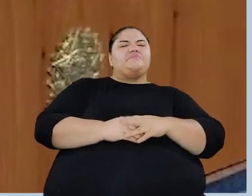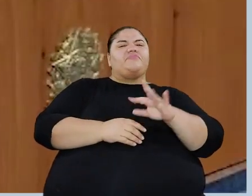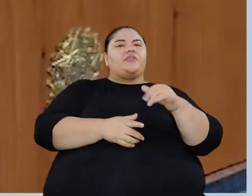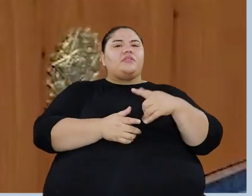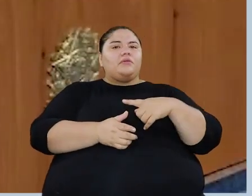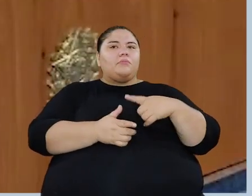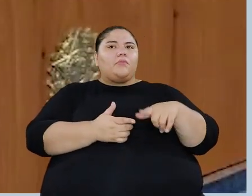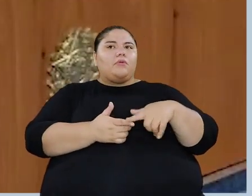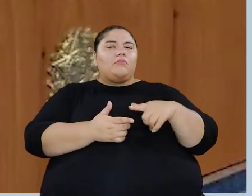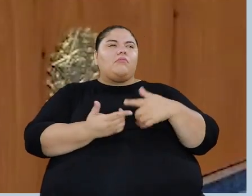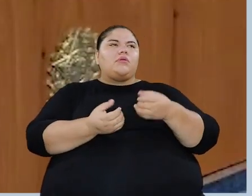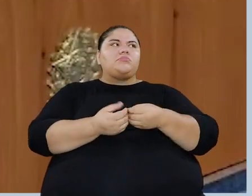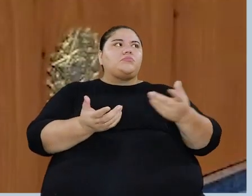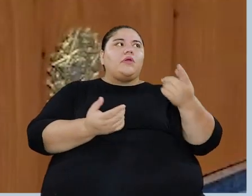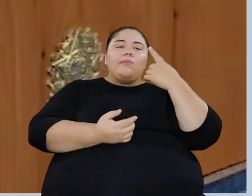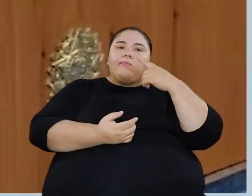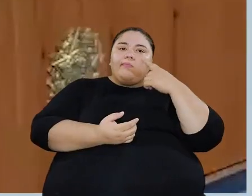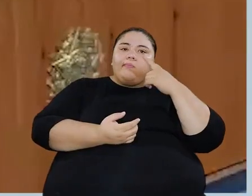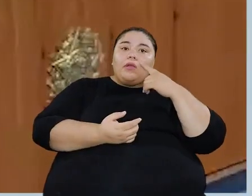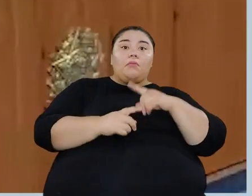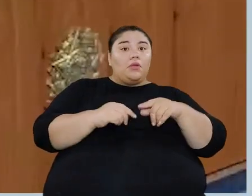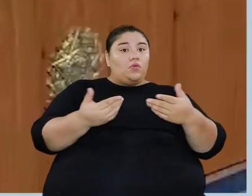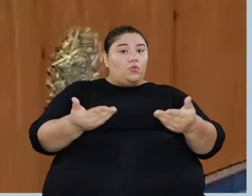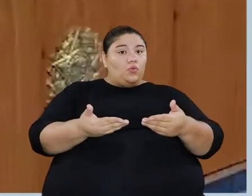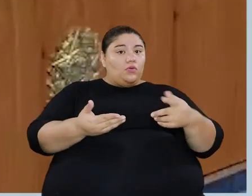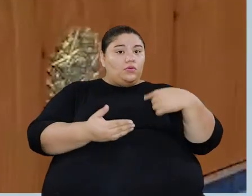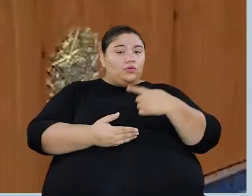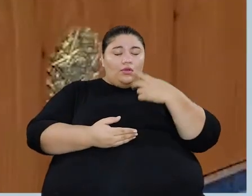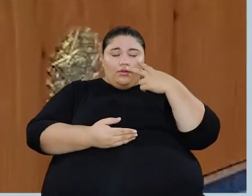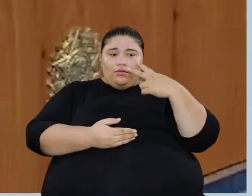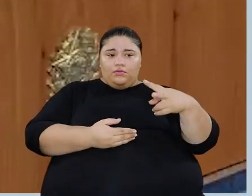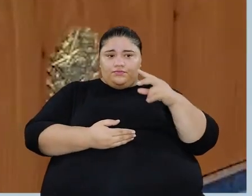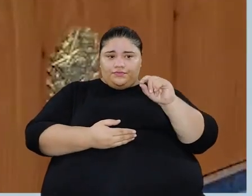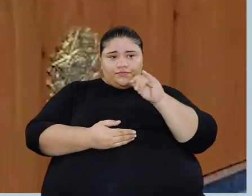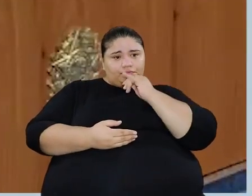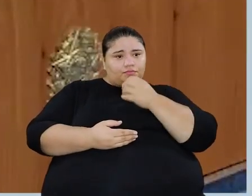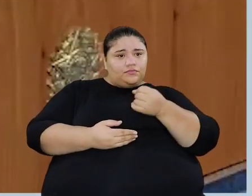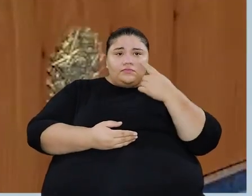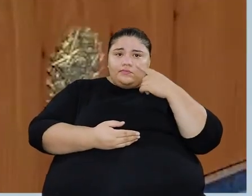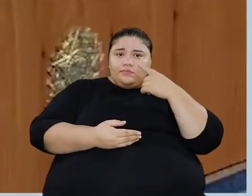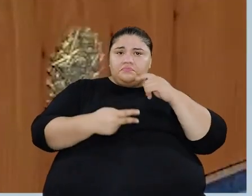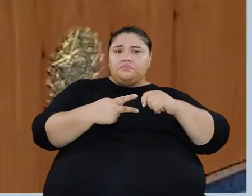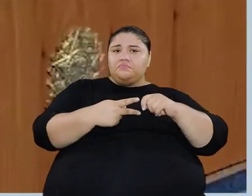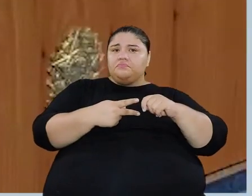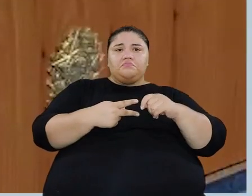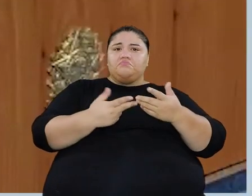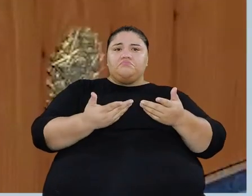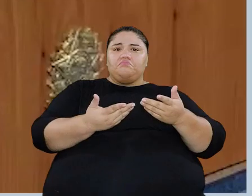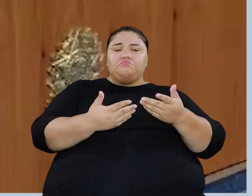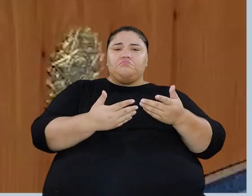a muitas fraudes, etc. Hoje, quando a gente olha para a quantidade de fraudes com o PIX, você vê